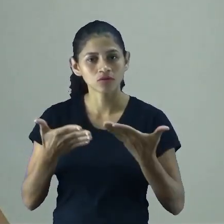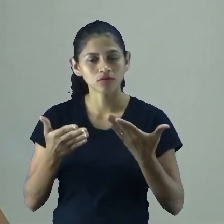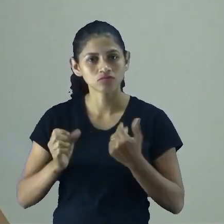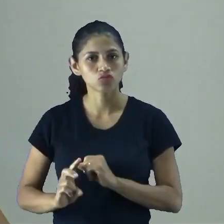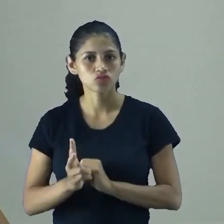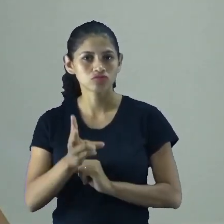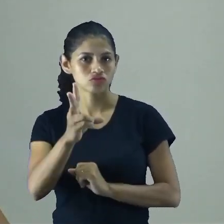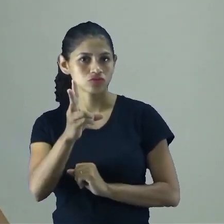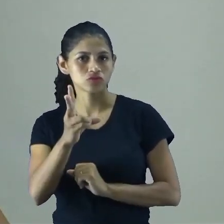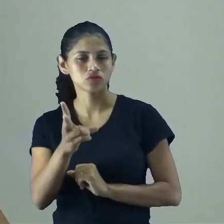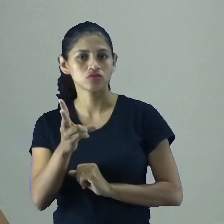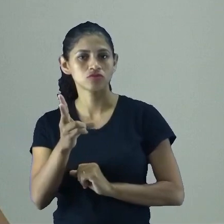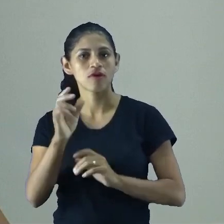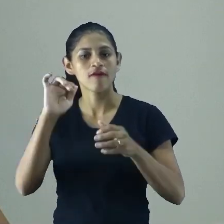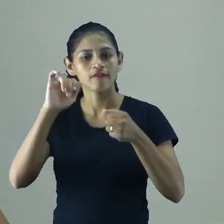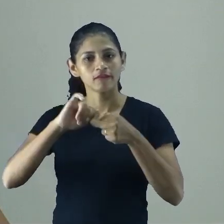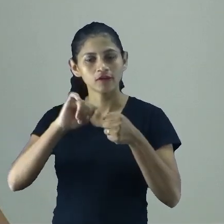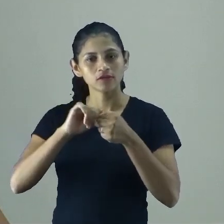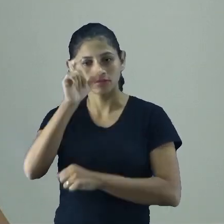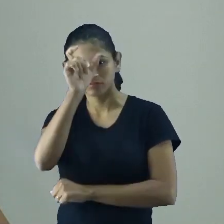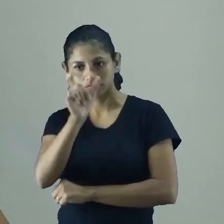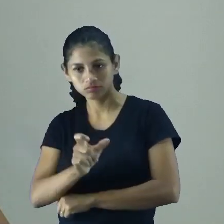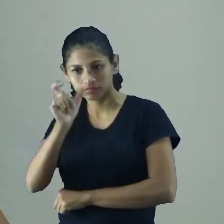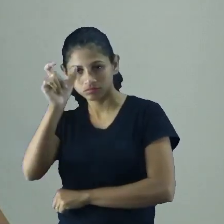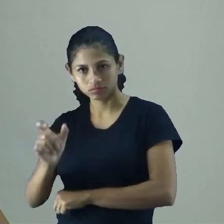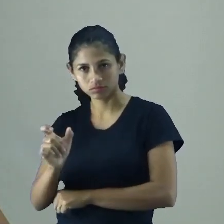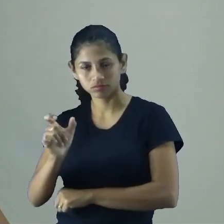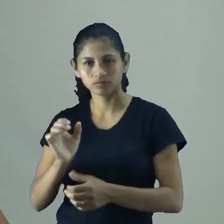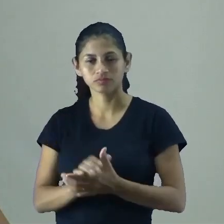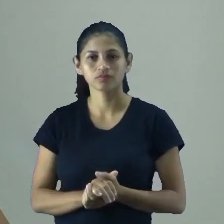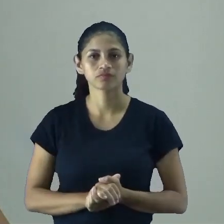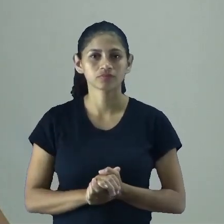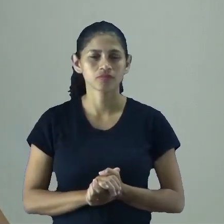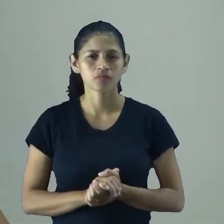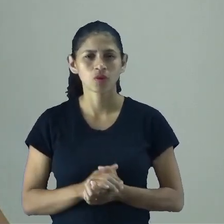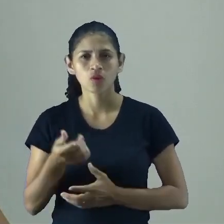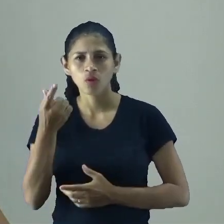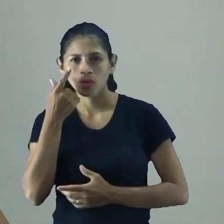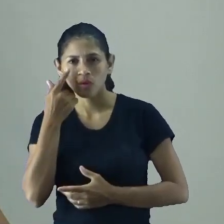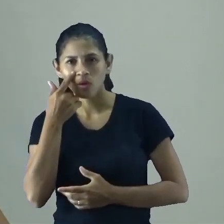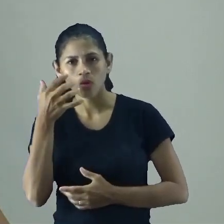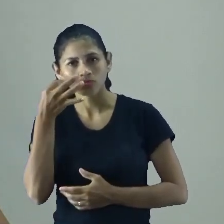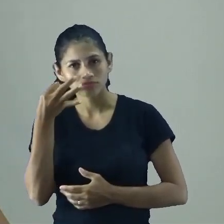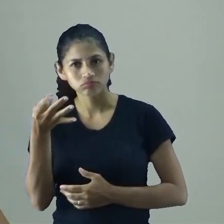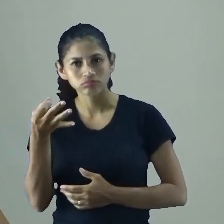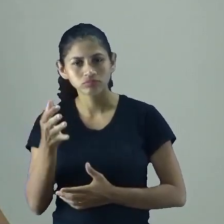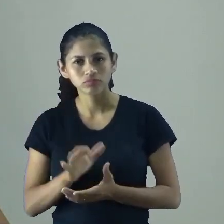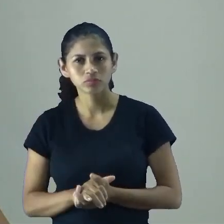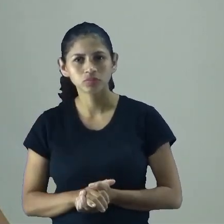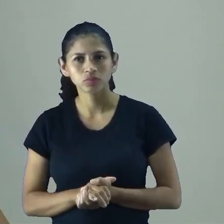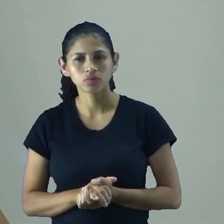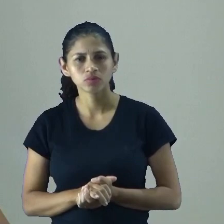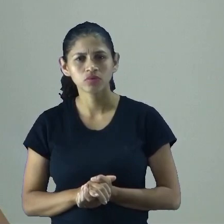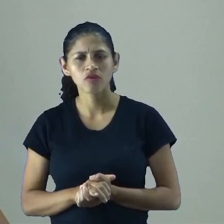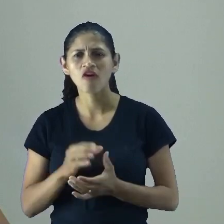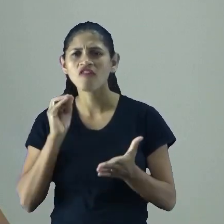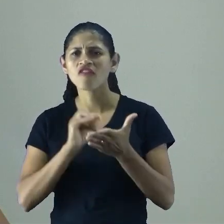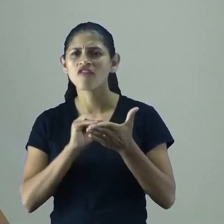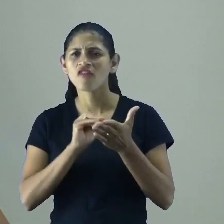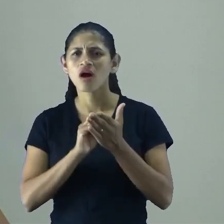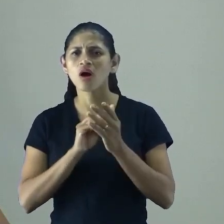certo com essas mesmas informações e observando aqui também tá faltando alguma coisa nessa tabela